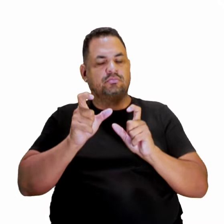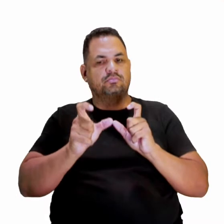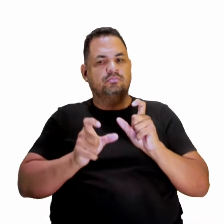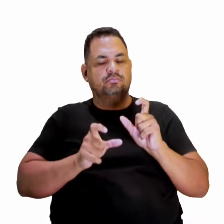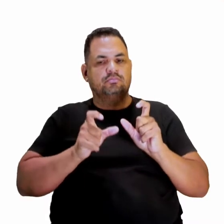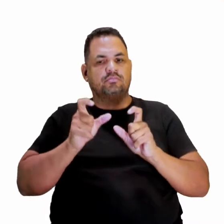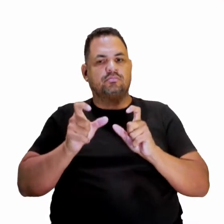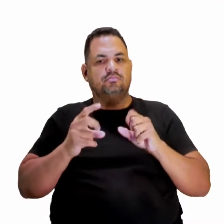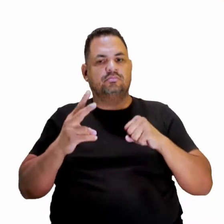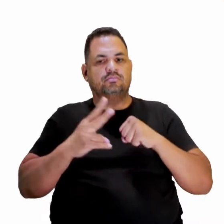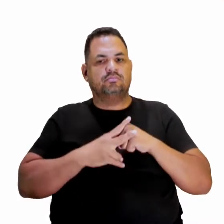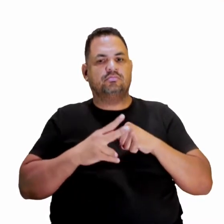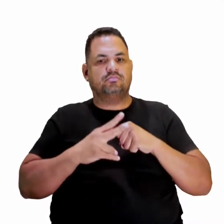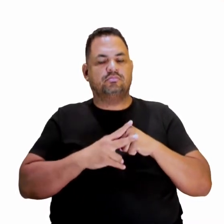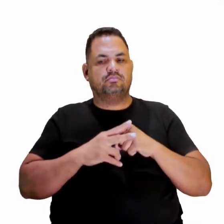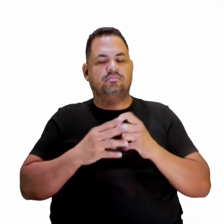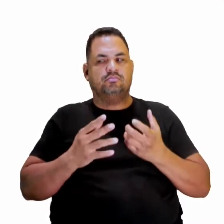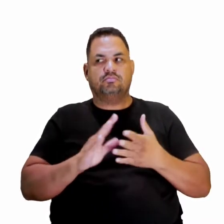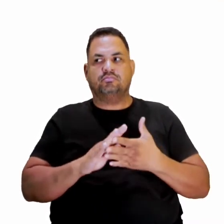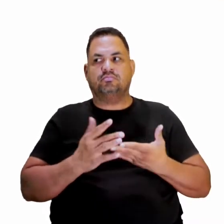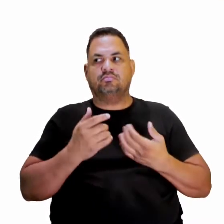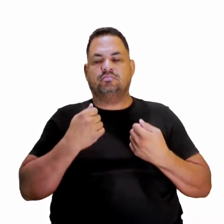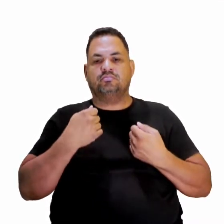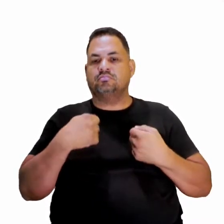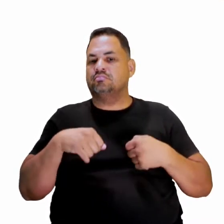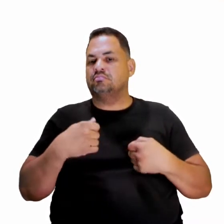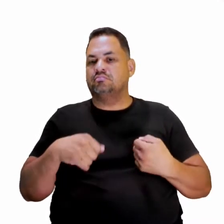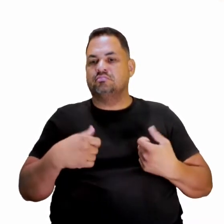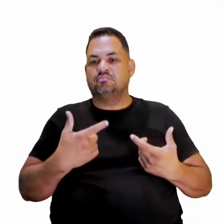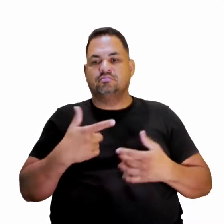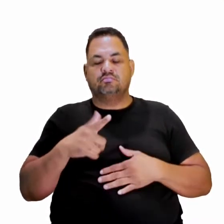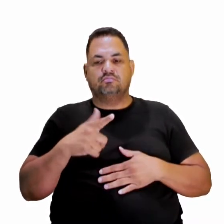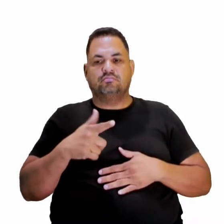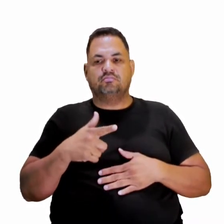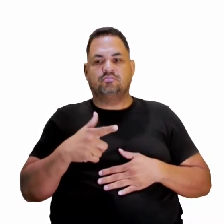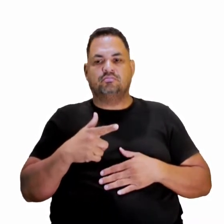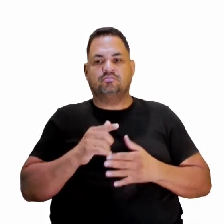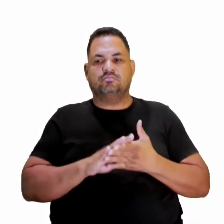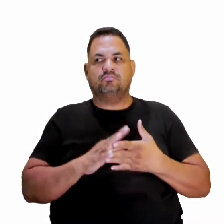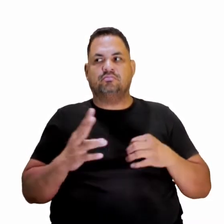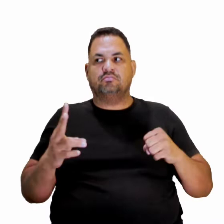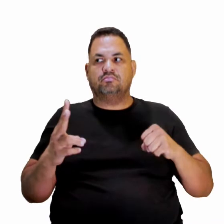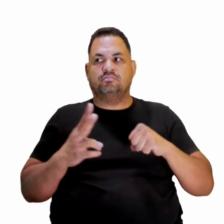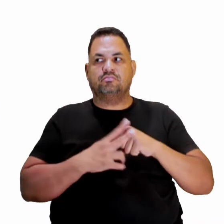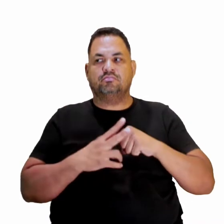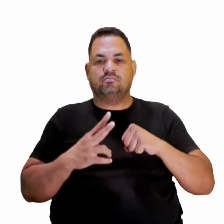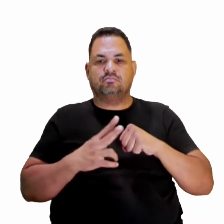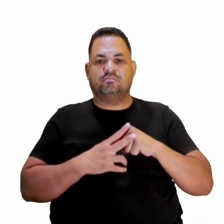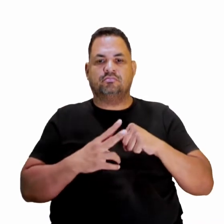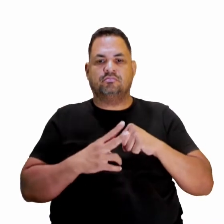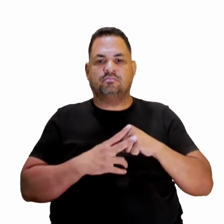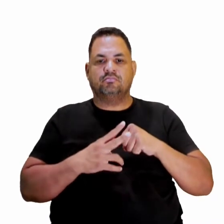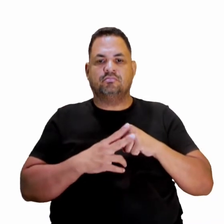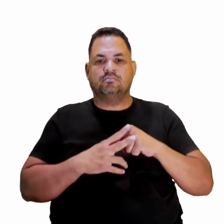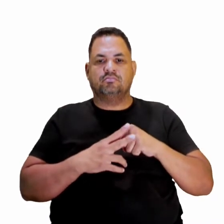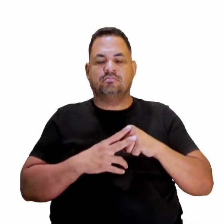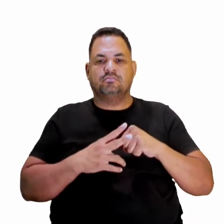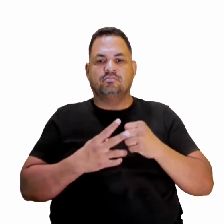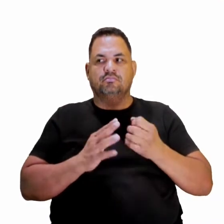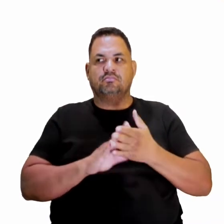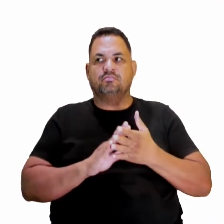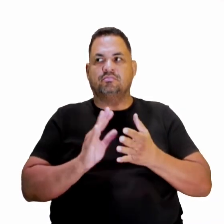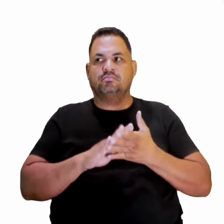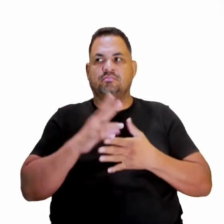com a conjugação, o sufixo lá, não vem. Vem sem flexão. Ele vai ficar na frase na sua forma natural, porém sem